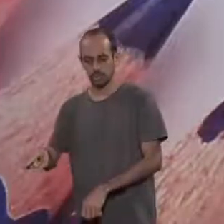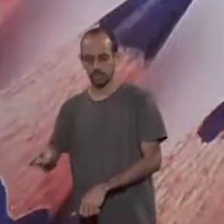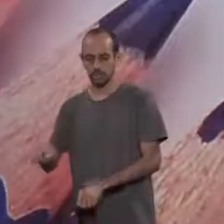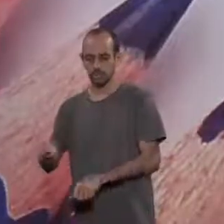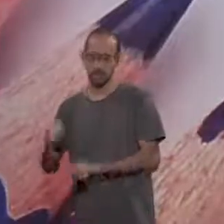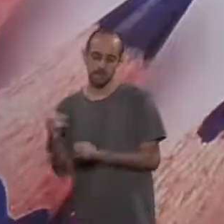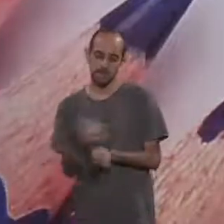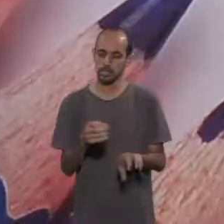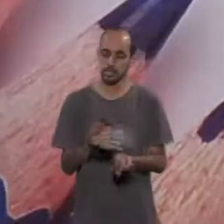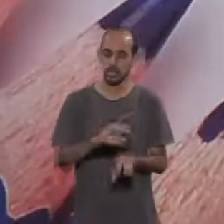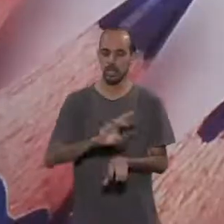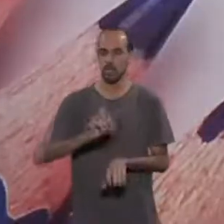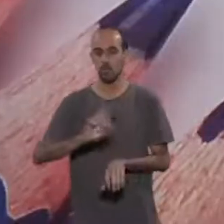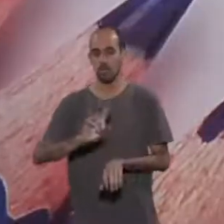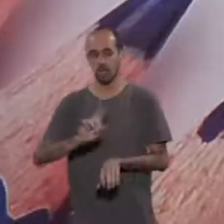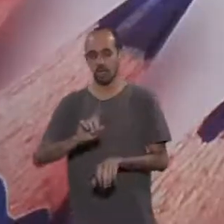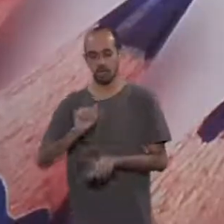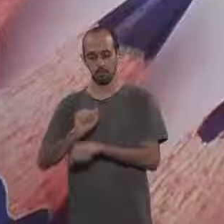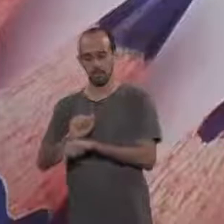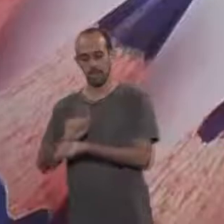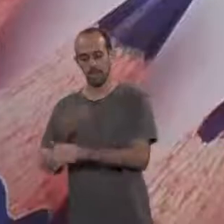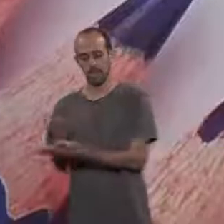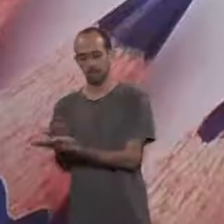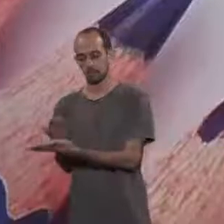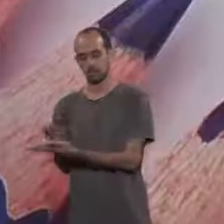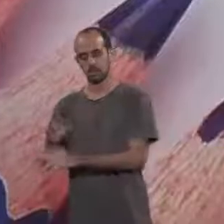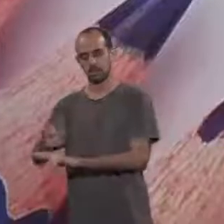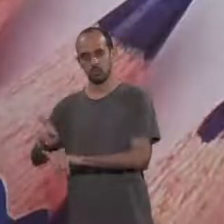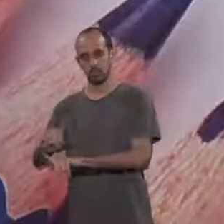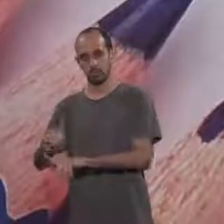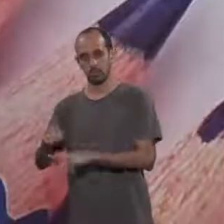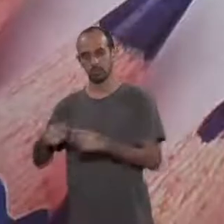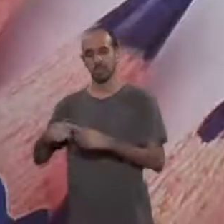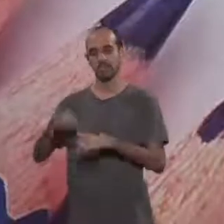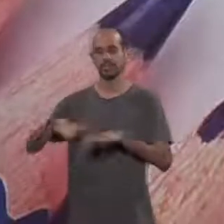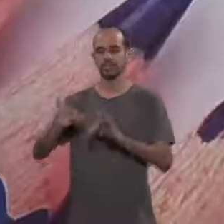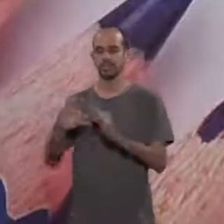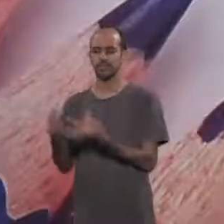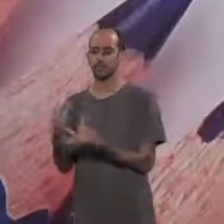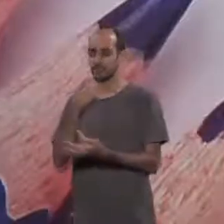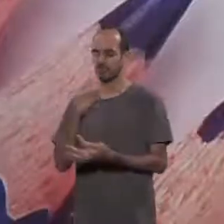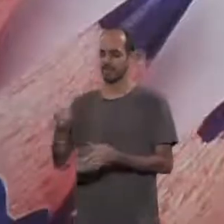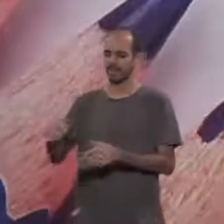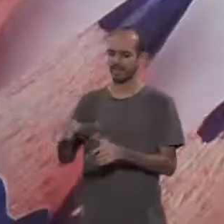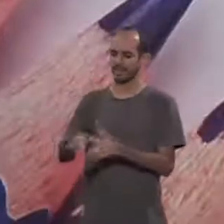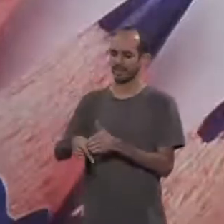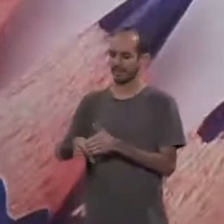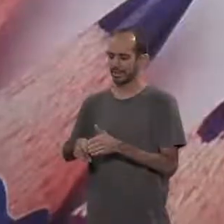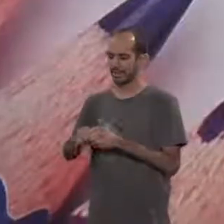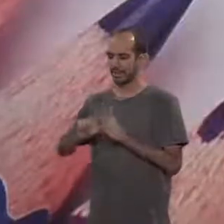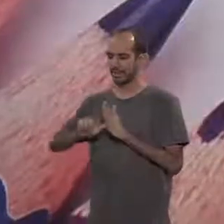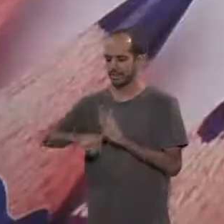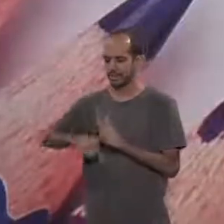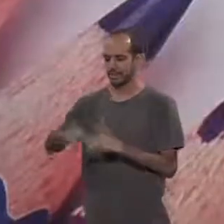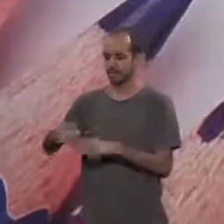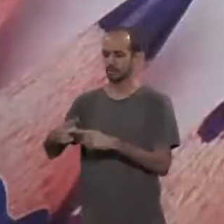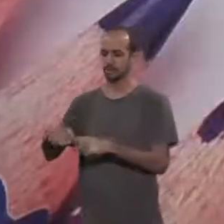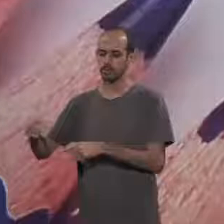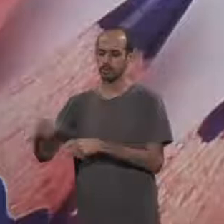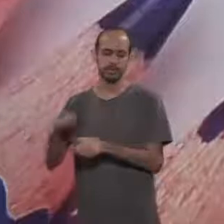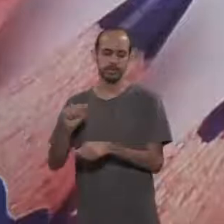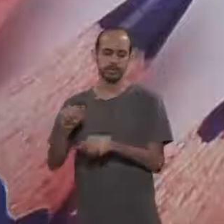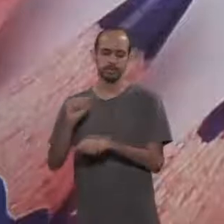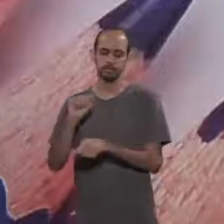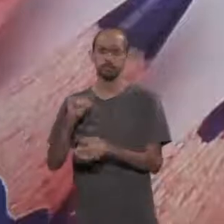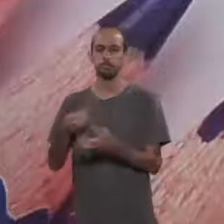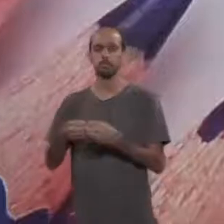para virar o professor do aluno que tem deficiência, que geralmente os pais falam assim, tá vendo, tá atrasando meu filho, porque o tempo que ele tá parando para ensinar para o outro,